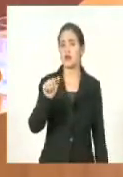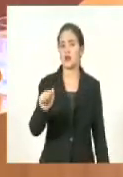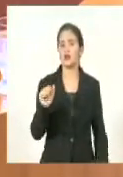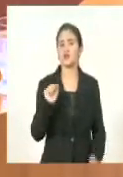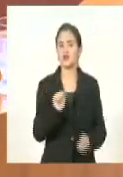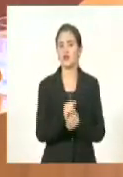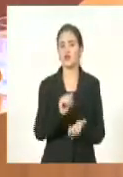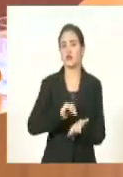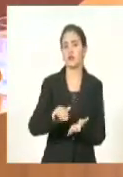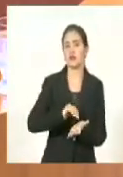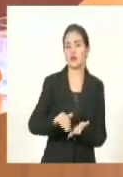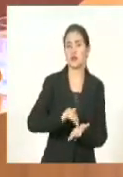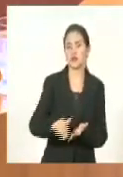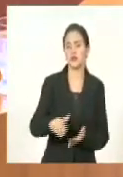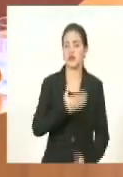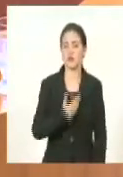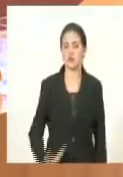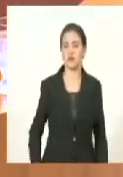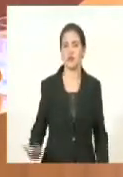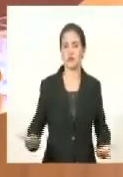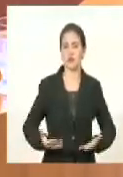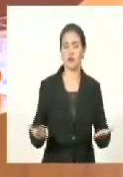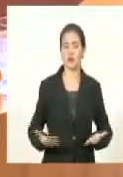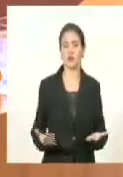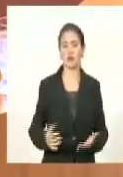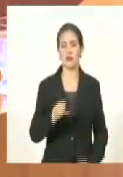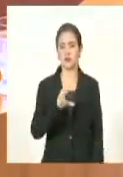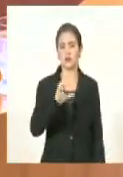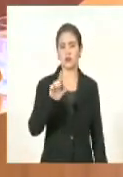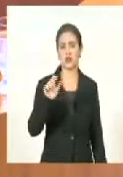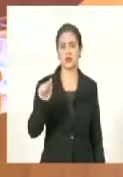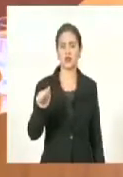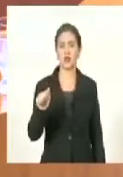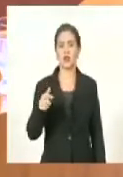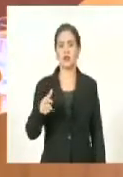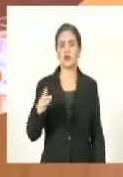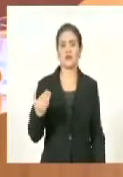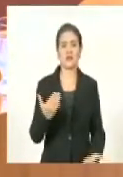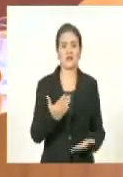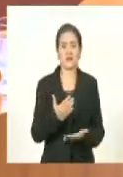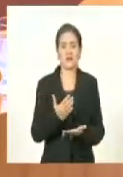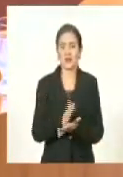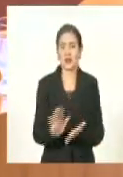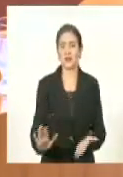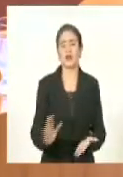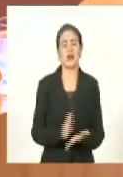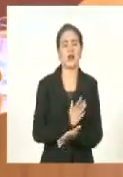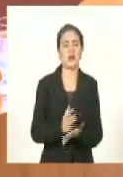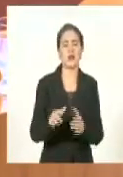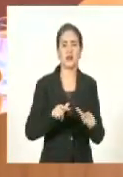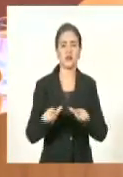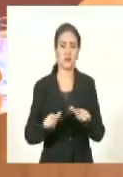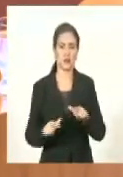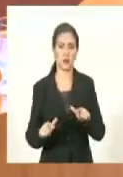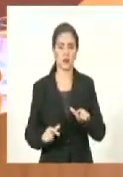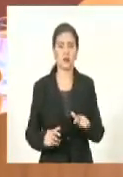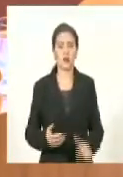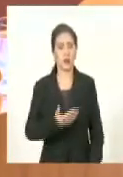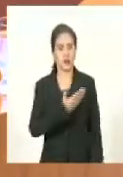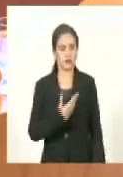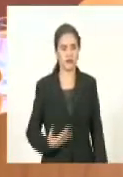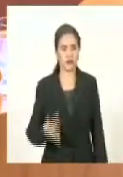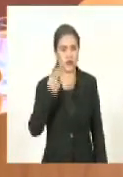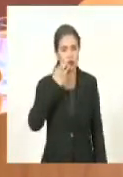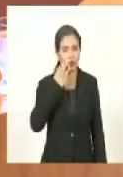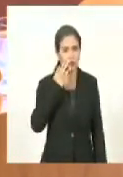E agora o CLA está praticamente encerrando algumas atividades e eu não vejo o governador tomando a frente